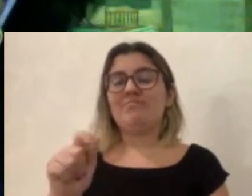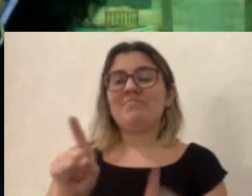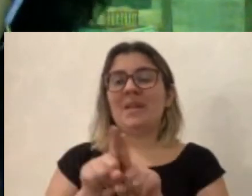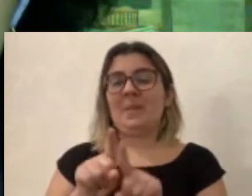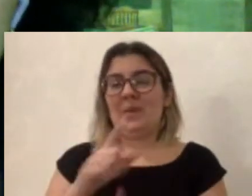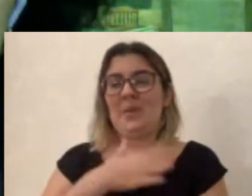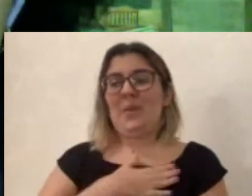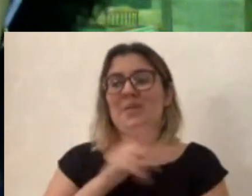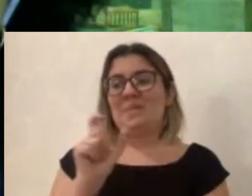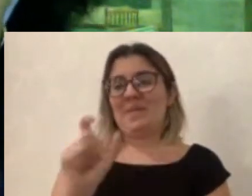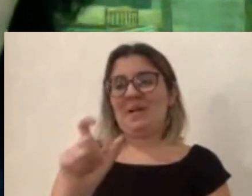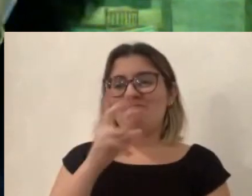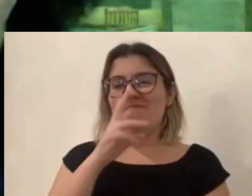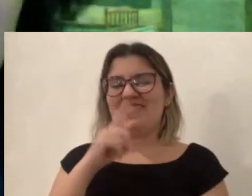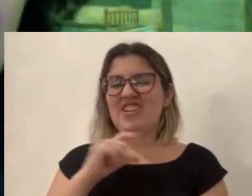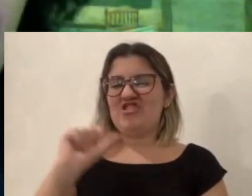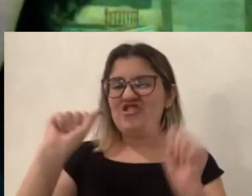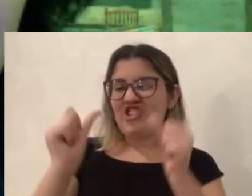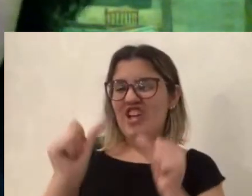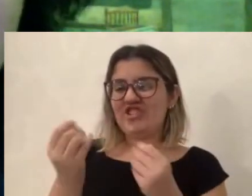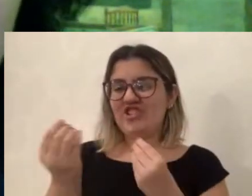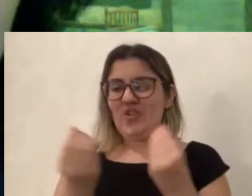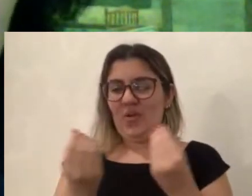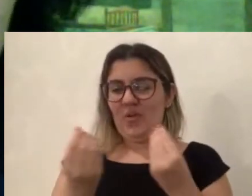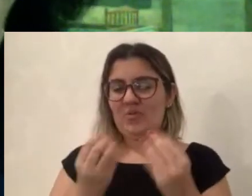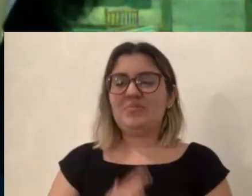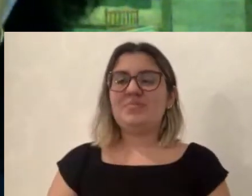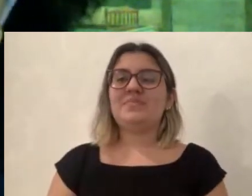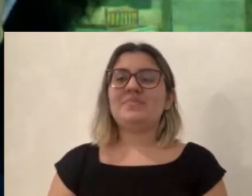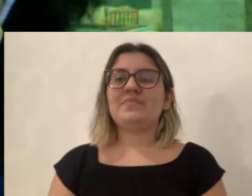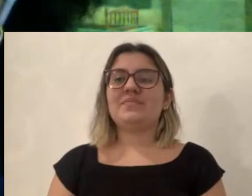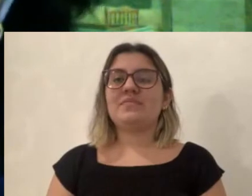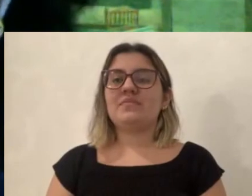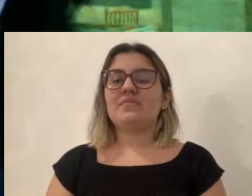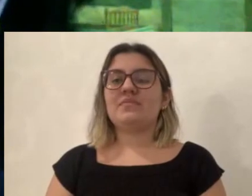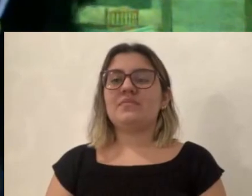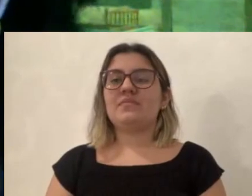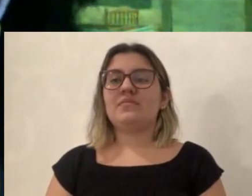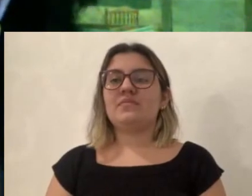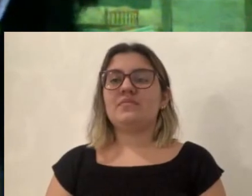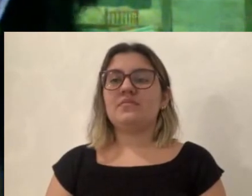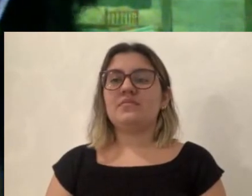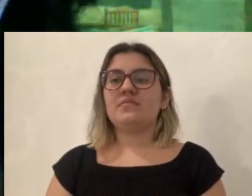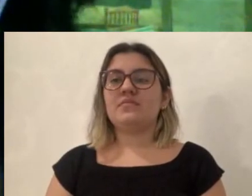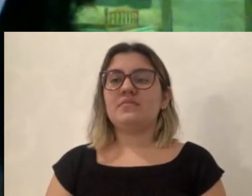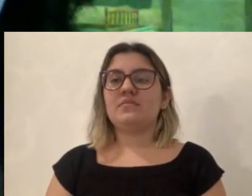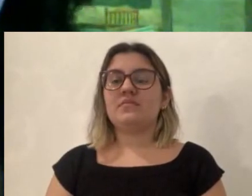Troncha também gosto, Jéssica. Gosto de troncha. Acho que tudo isso traz uma estética.